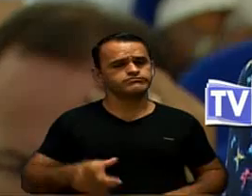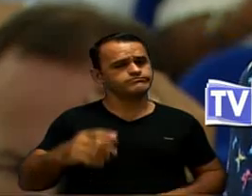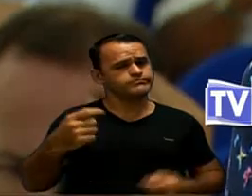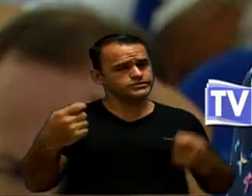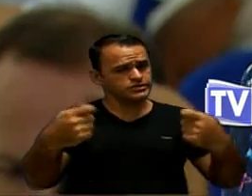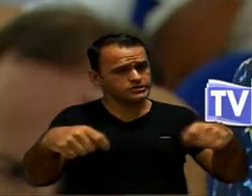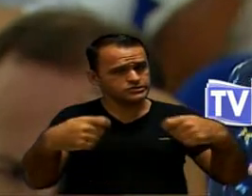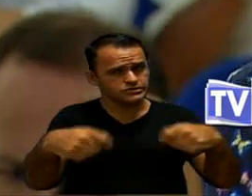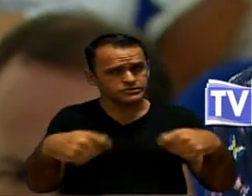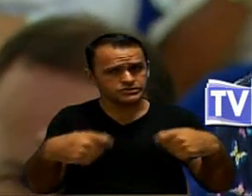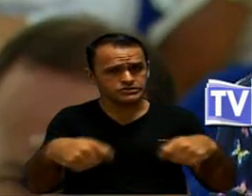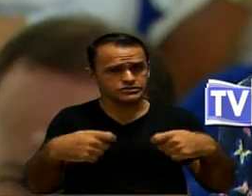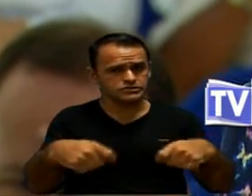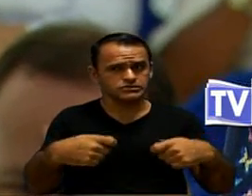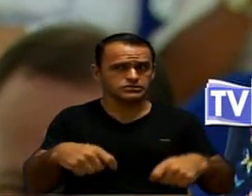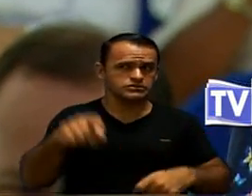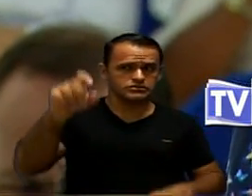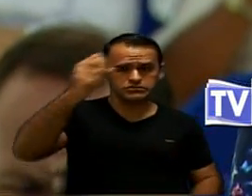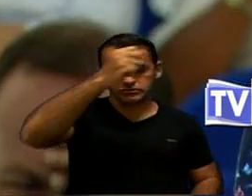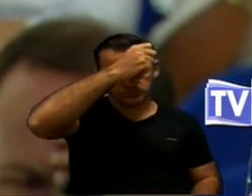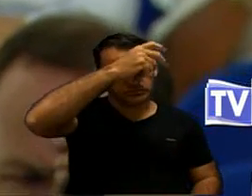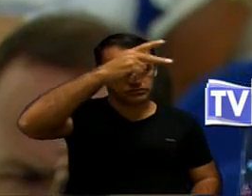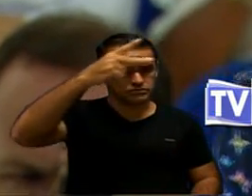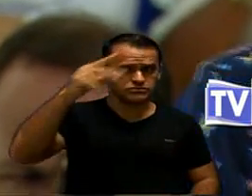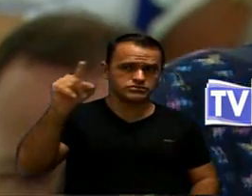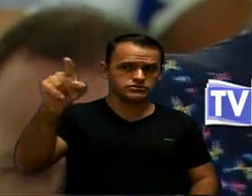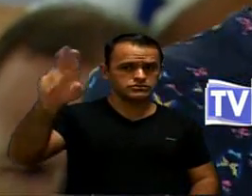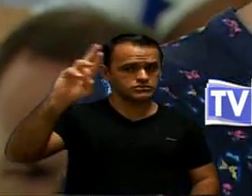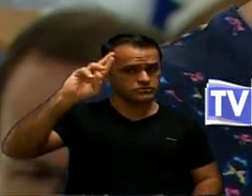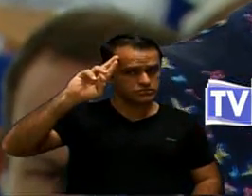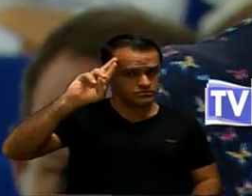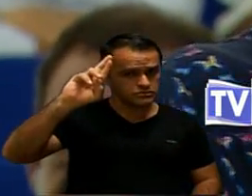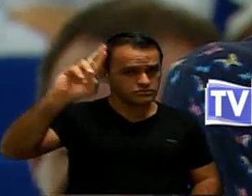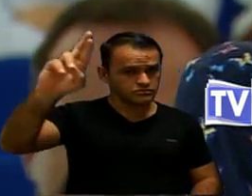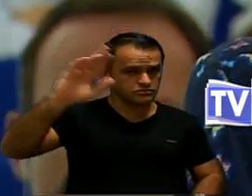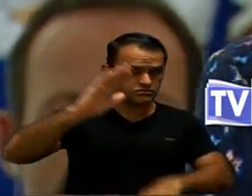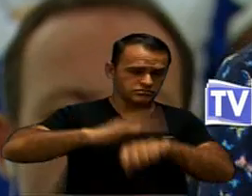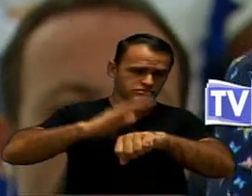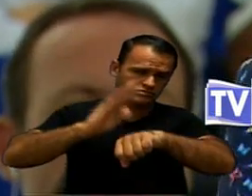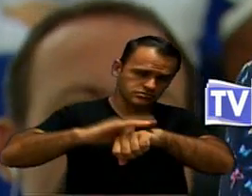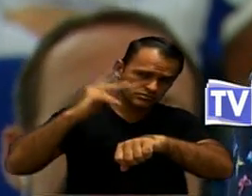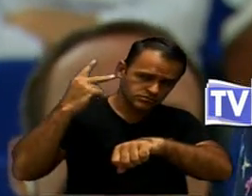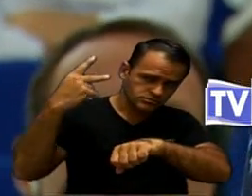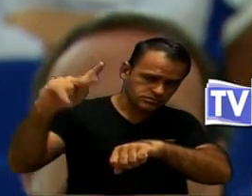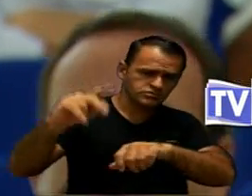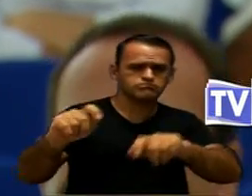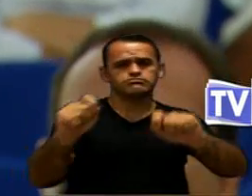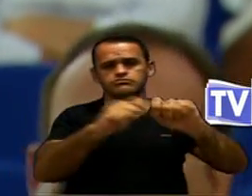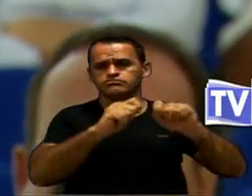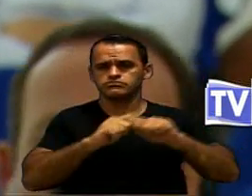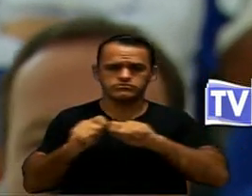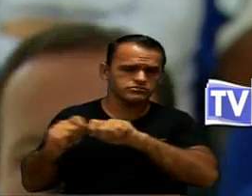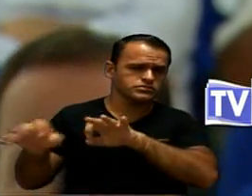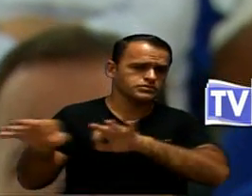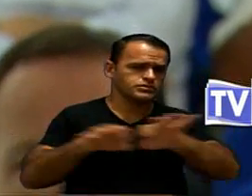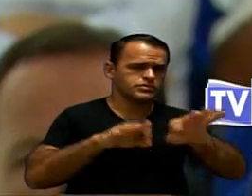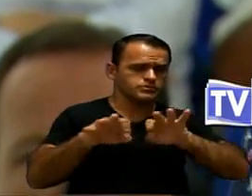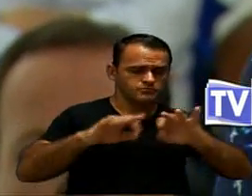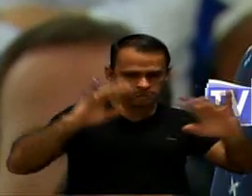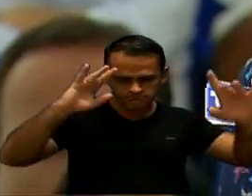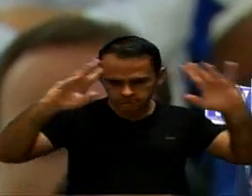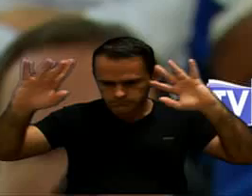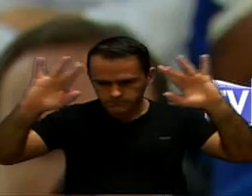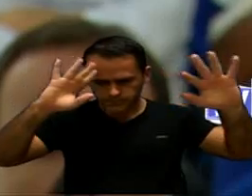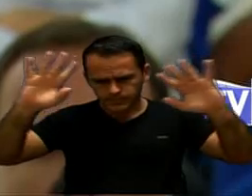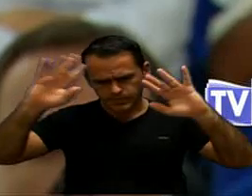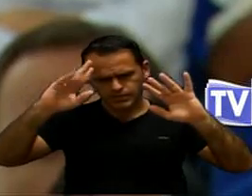que haver aí, pelo poder público, que é responsável, é o executor, né, da ação, que se pense, que se...